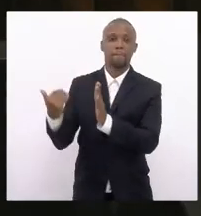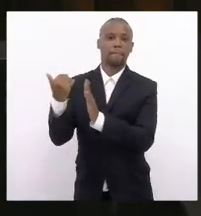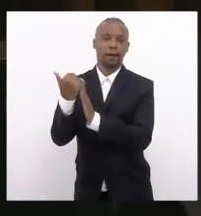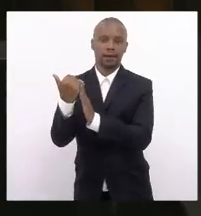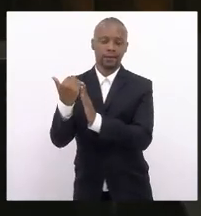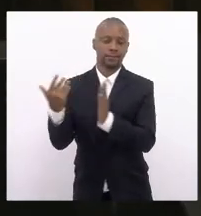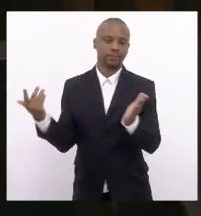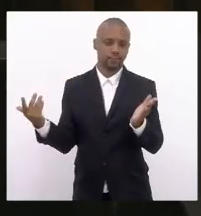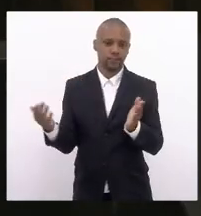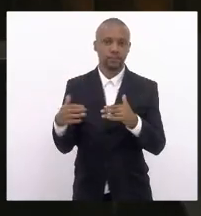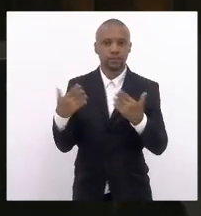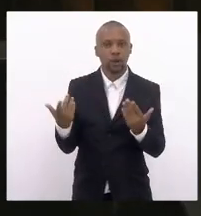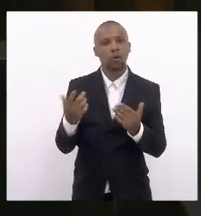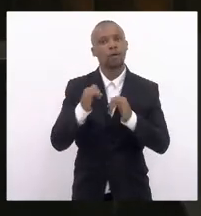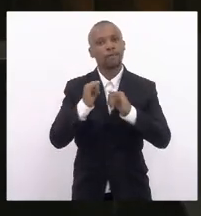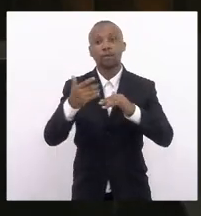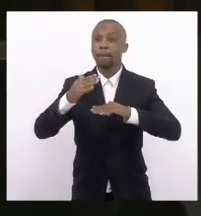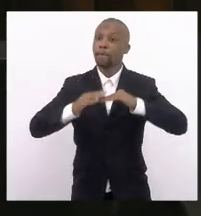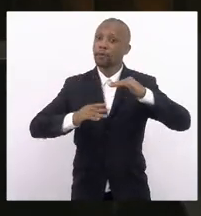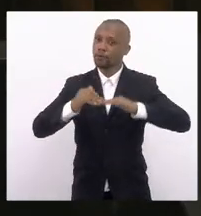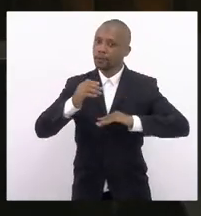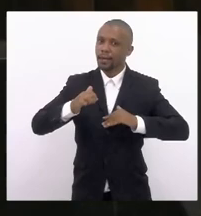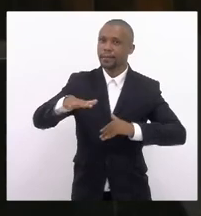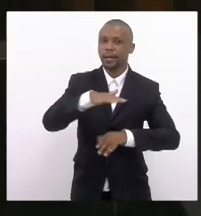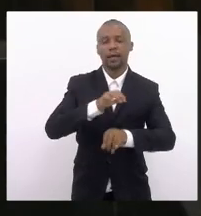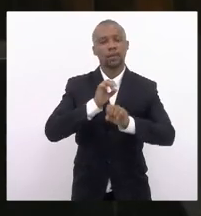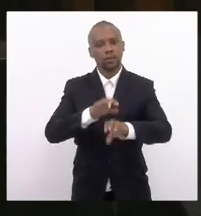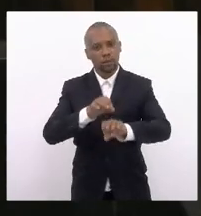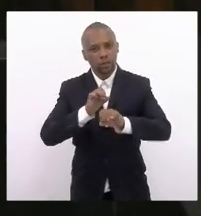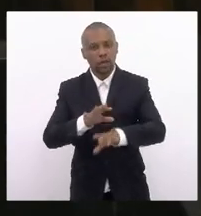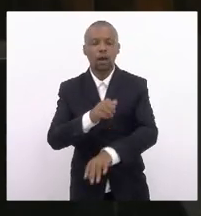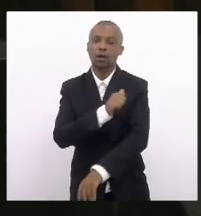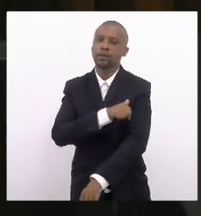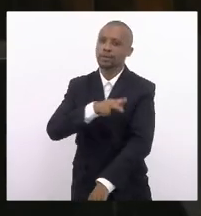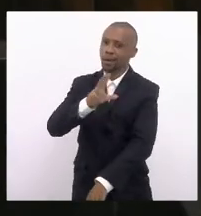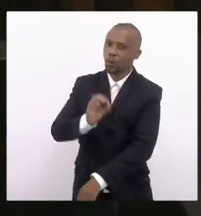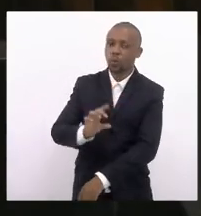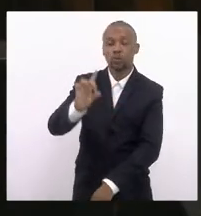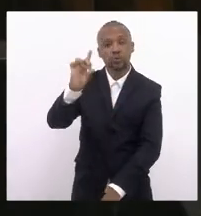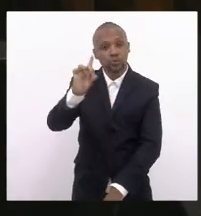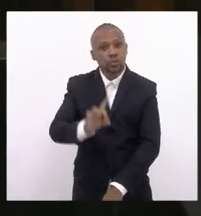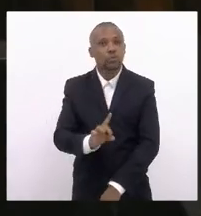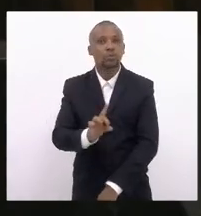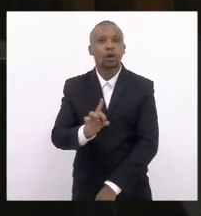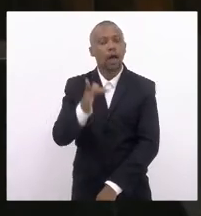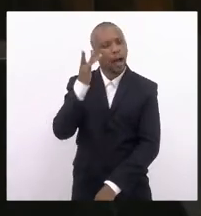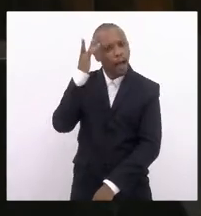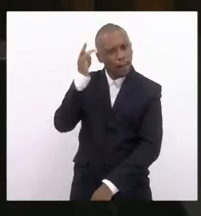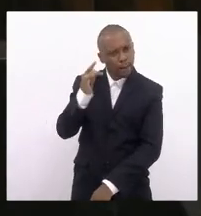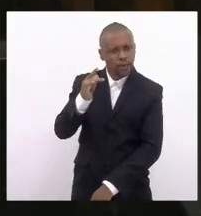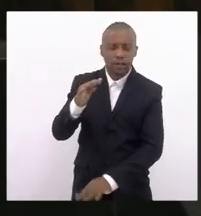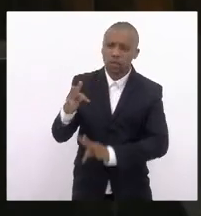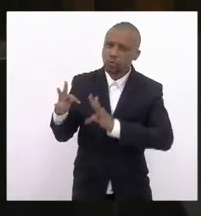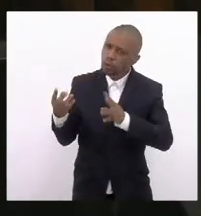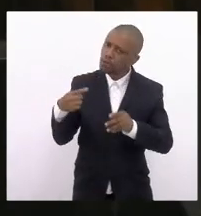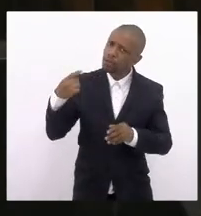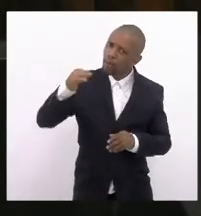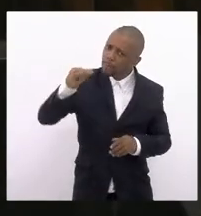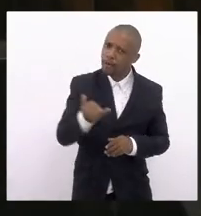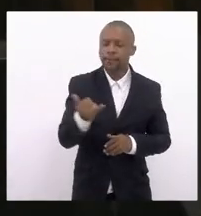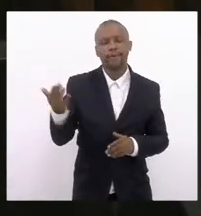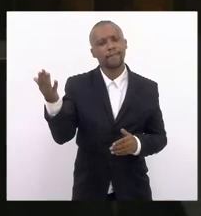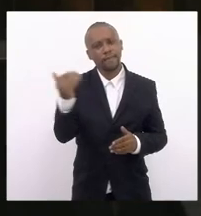Então, profissionais da educação, estudantes, diretores, amanhã venham todos à Alerj, pressionem